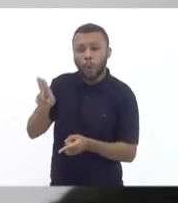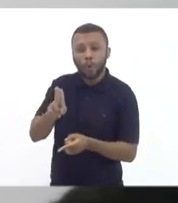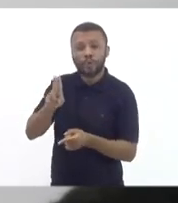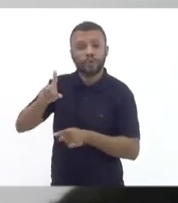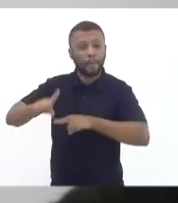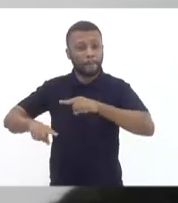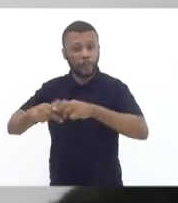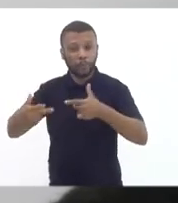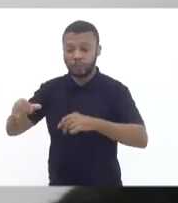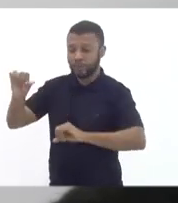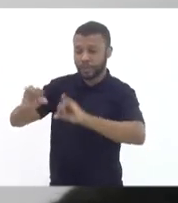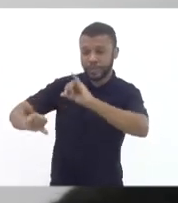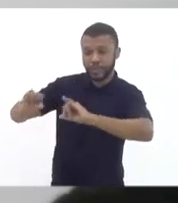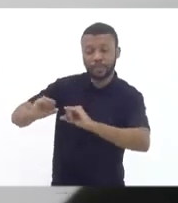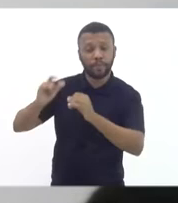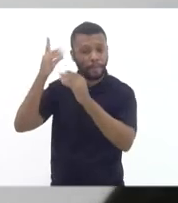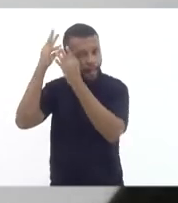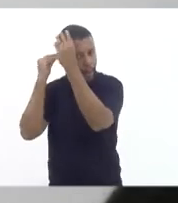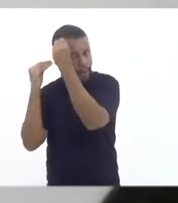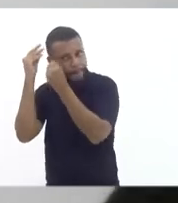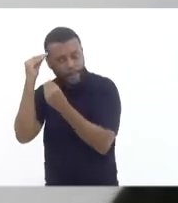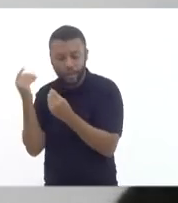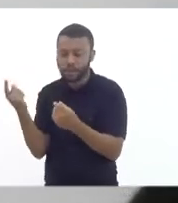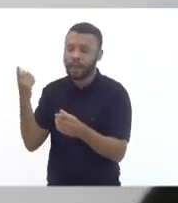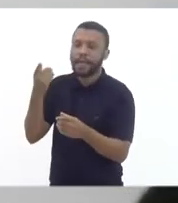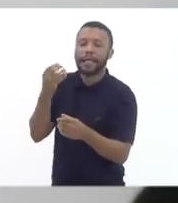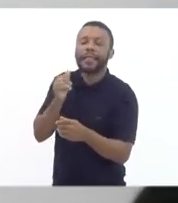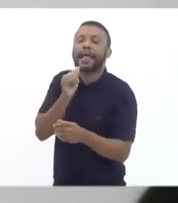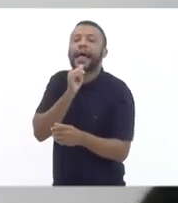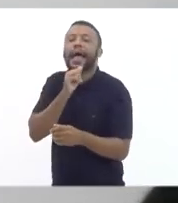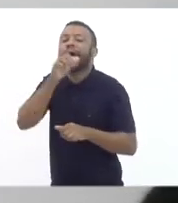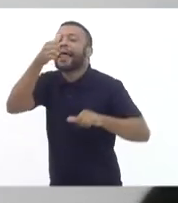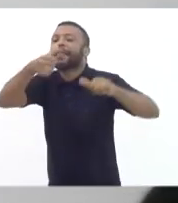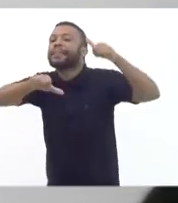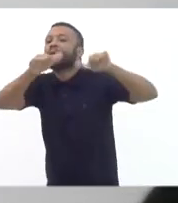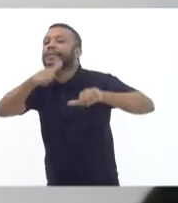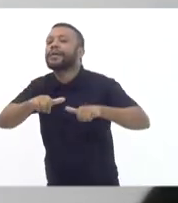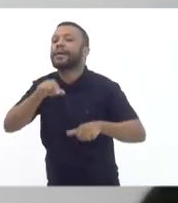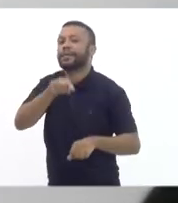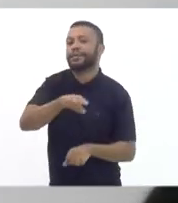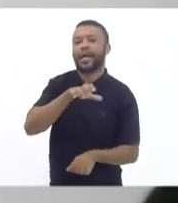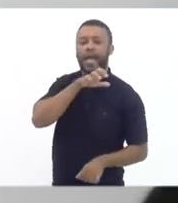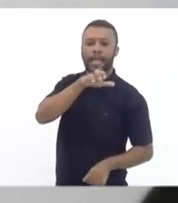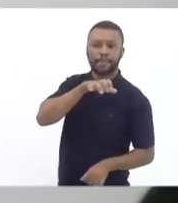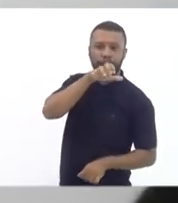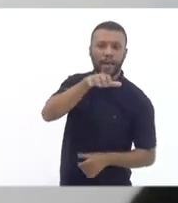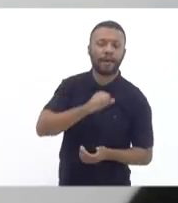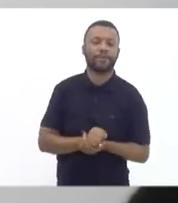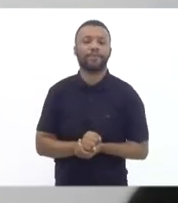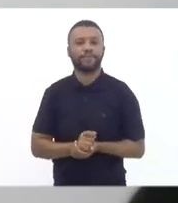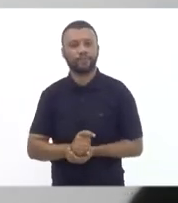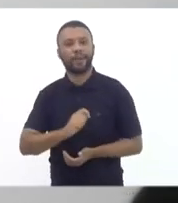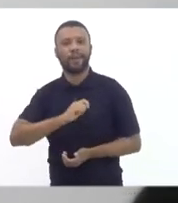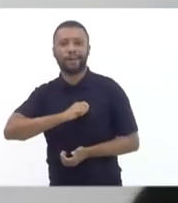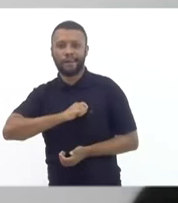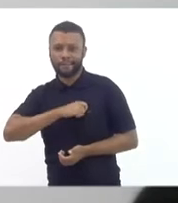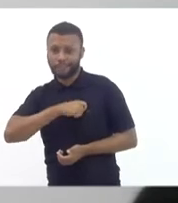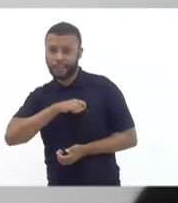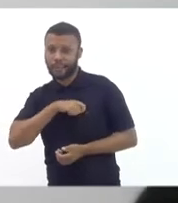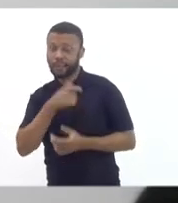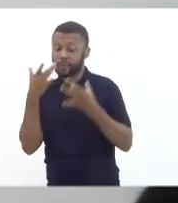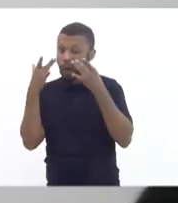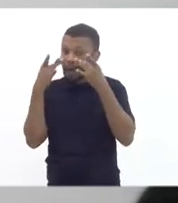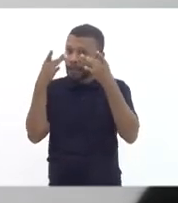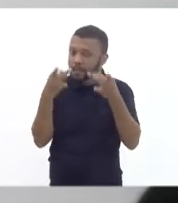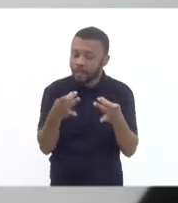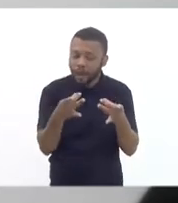Importante. Outra questão, estou correndo para poder passar o tempo, é fiscalização, eu falei, dá uma atenção especial